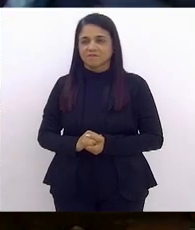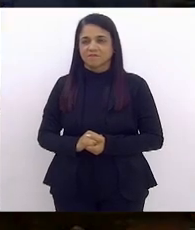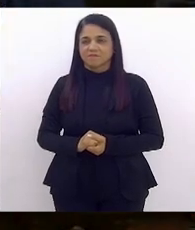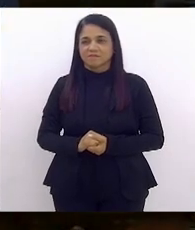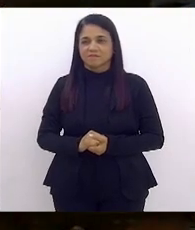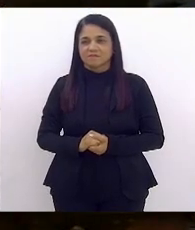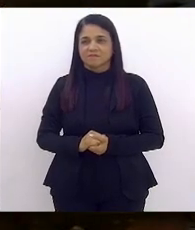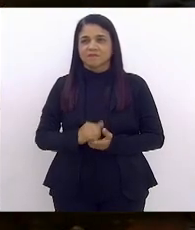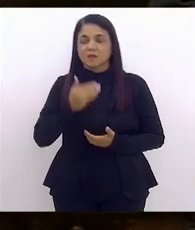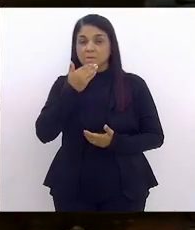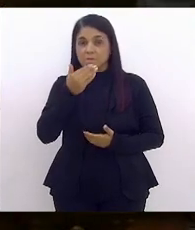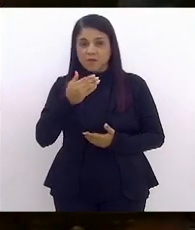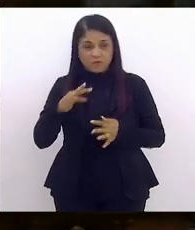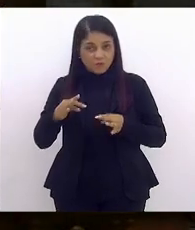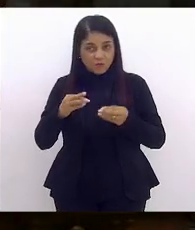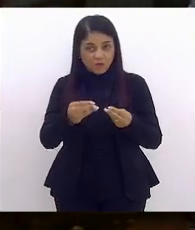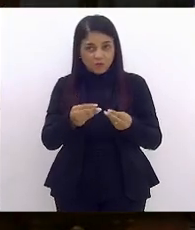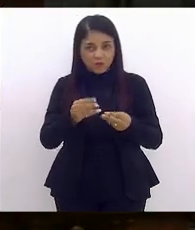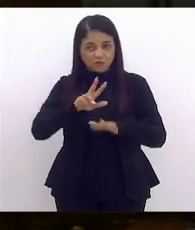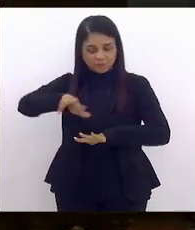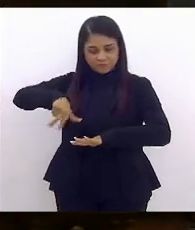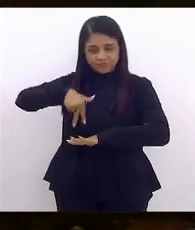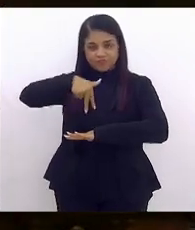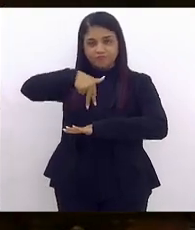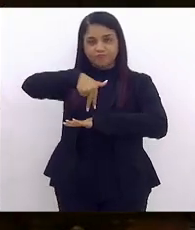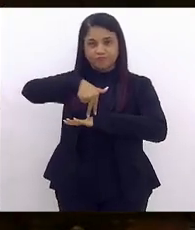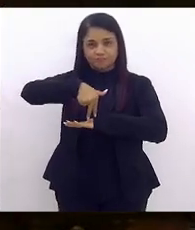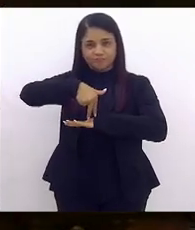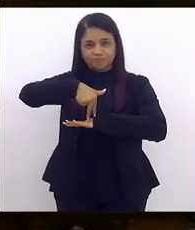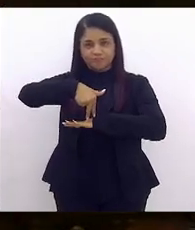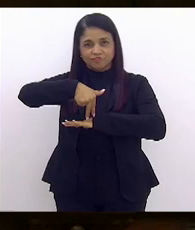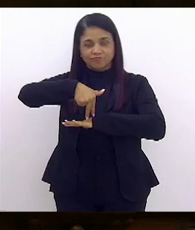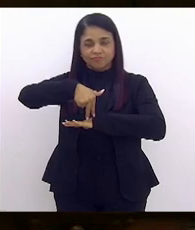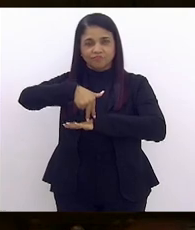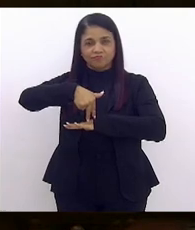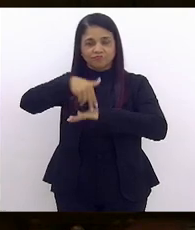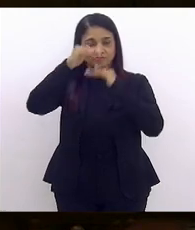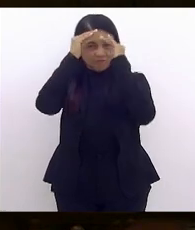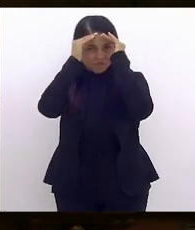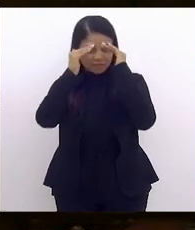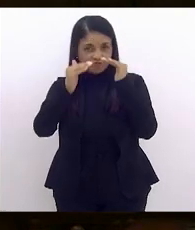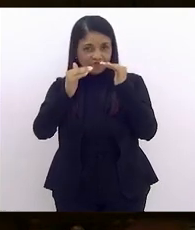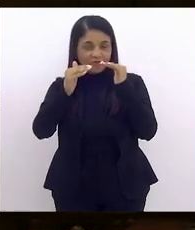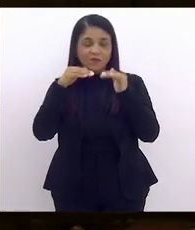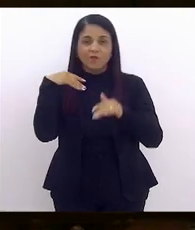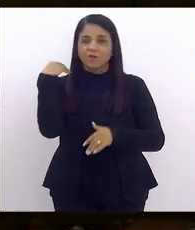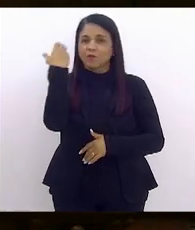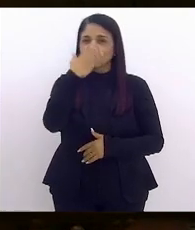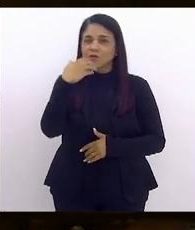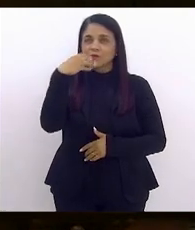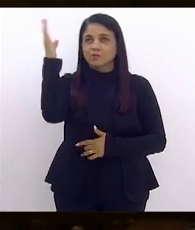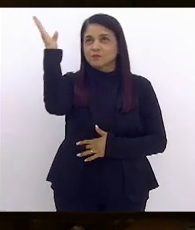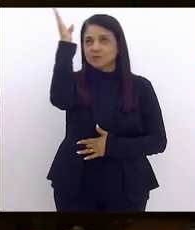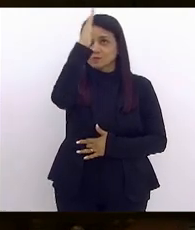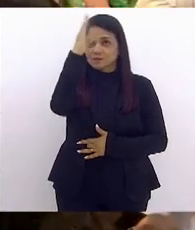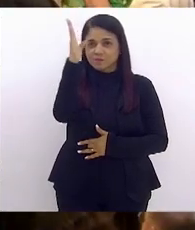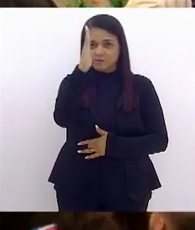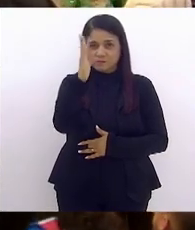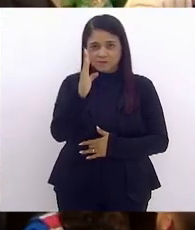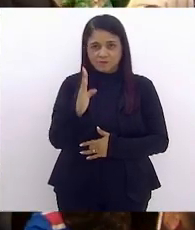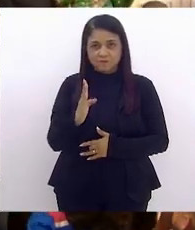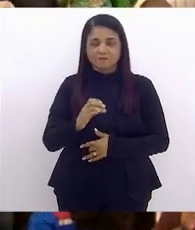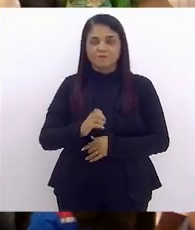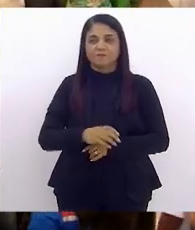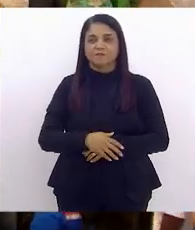Peço a todos que se coloquem em posição de respeito para ouvirmos o hino nacional.